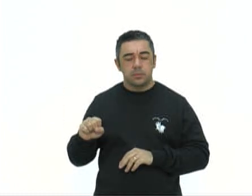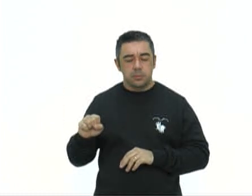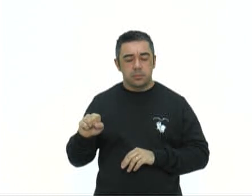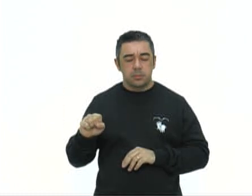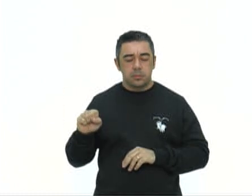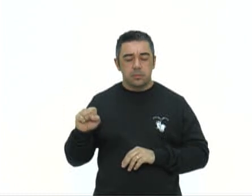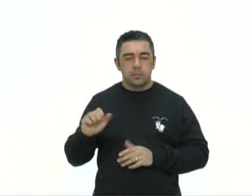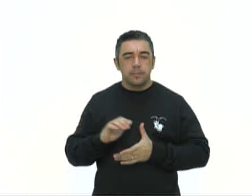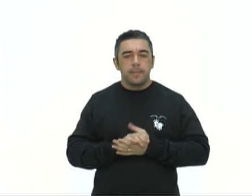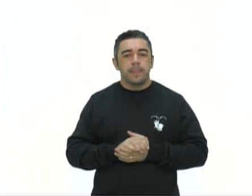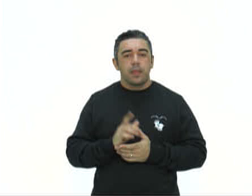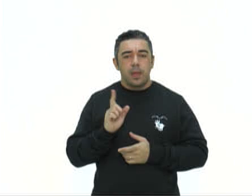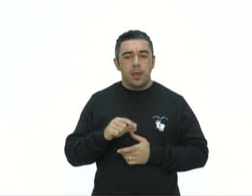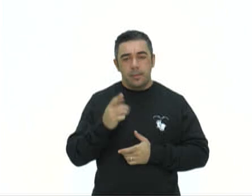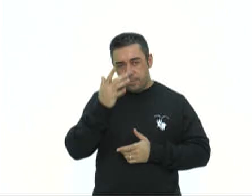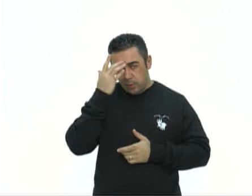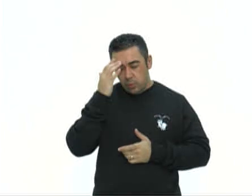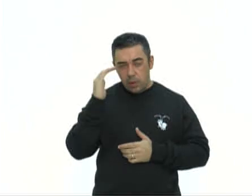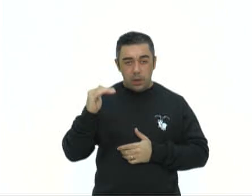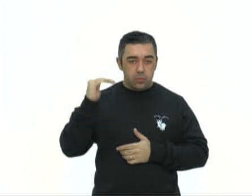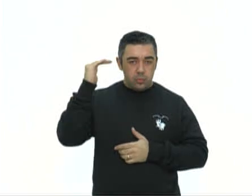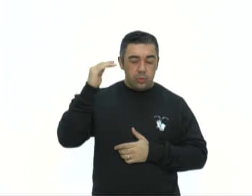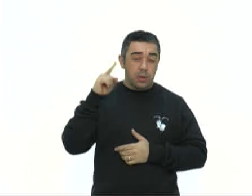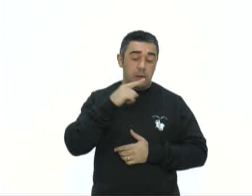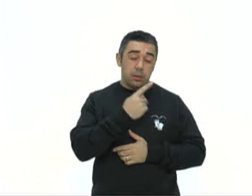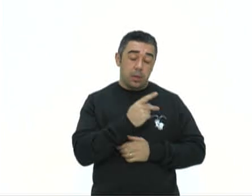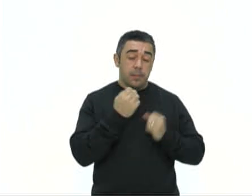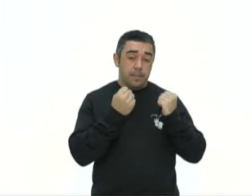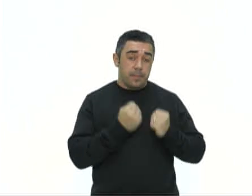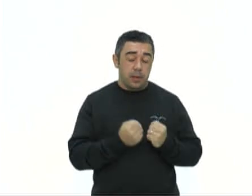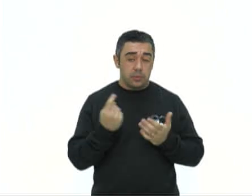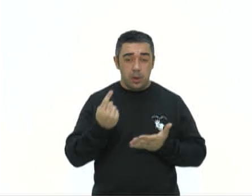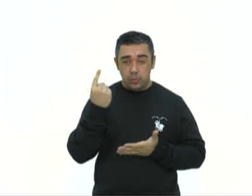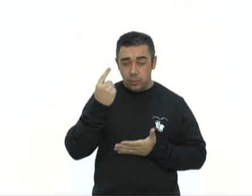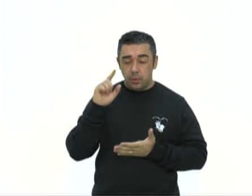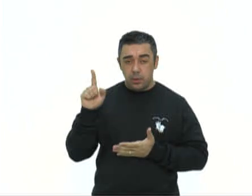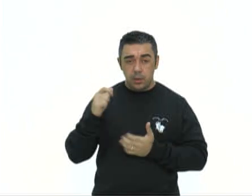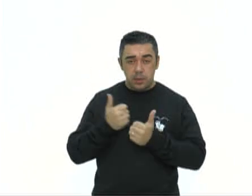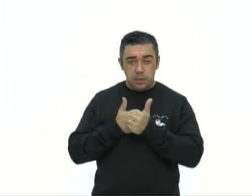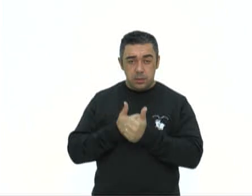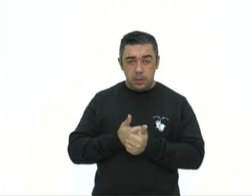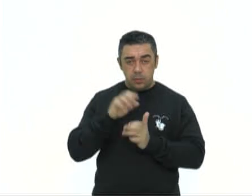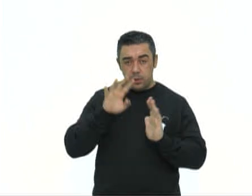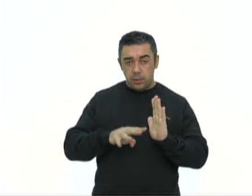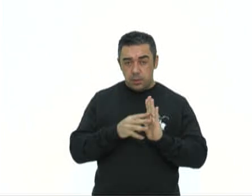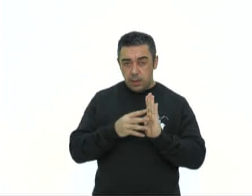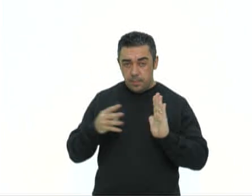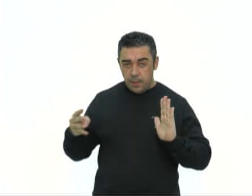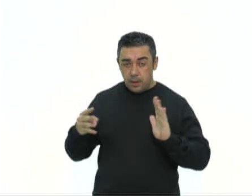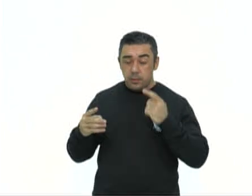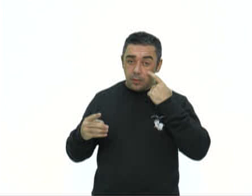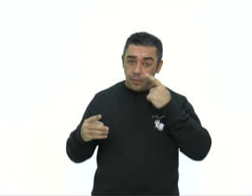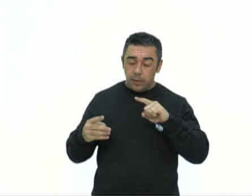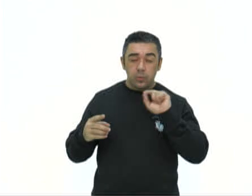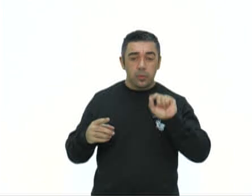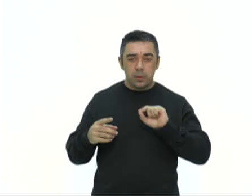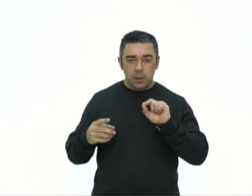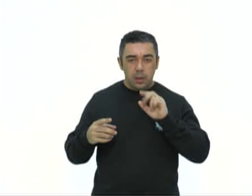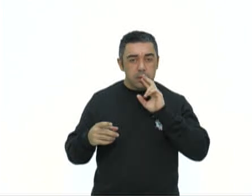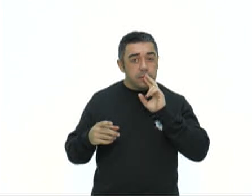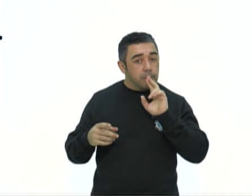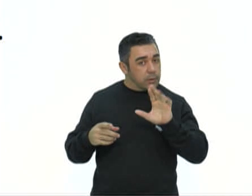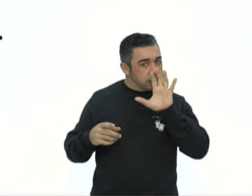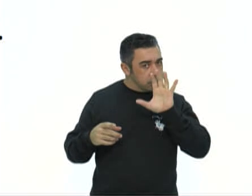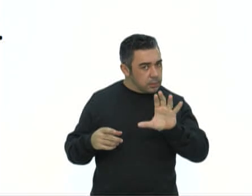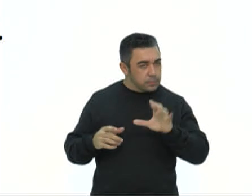Saúde, para classificar o indivíduo adulto com relação ao seu peso e altura conforme tabela abaixo. Levando em conta esses dados, considere as